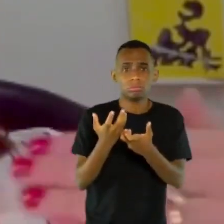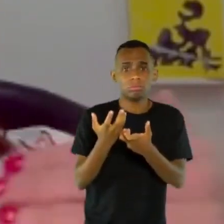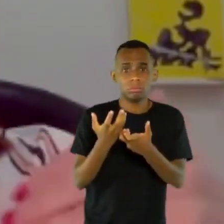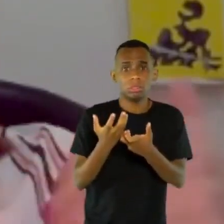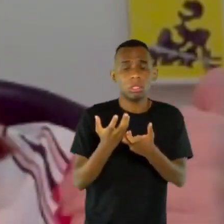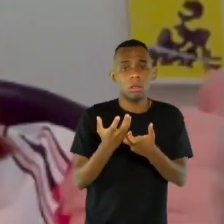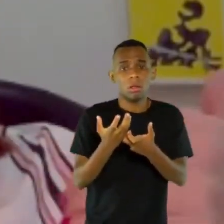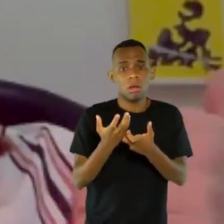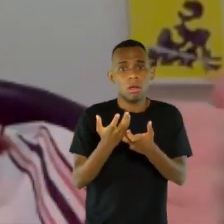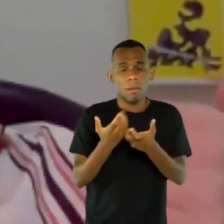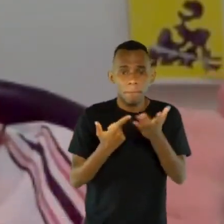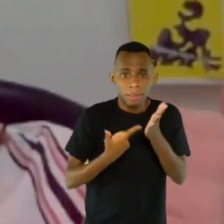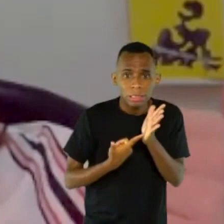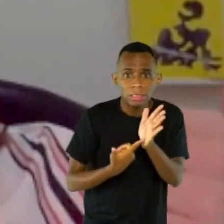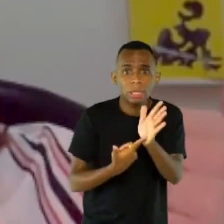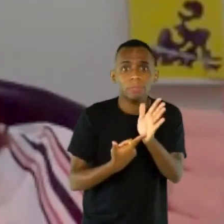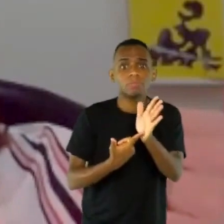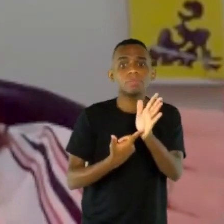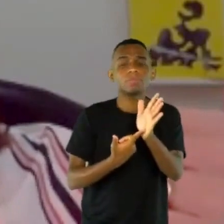que